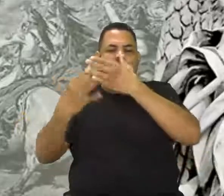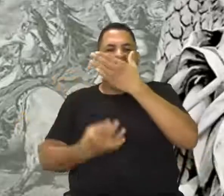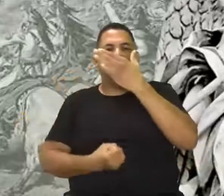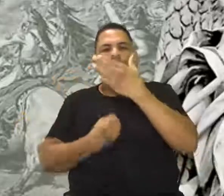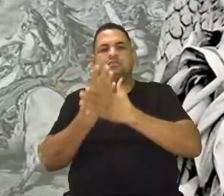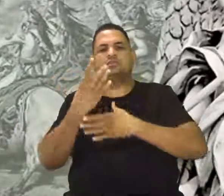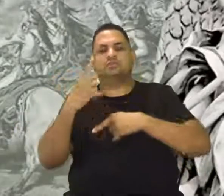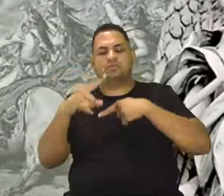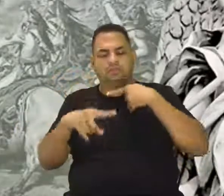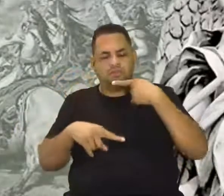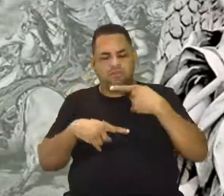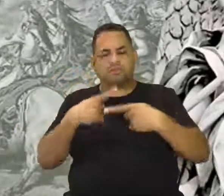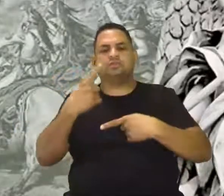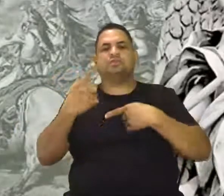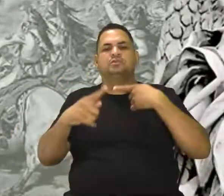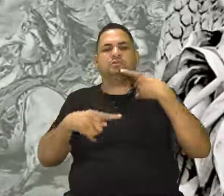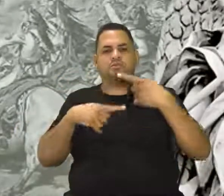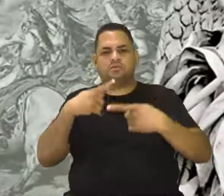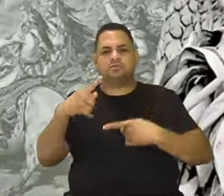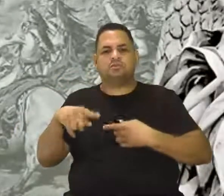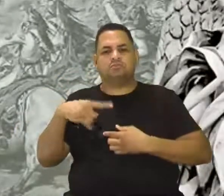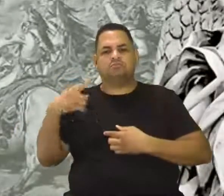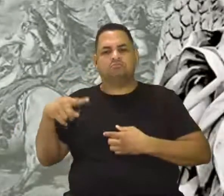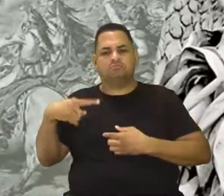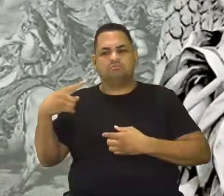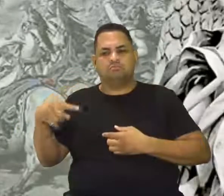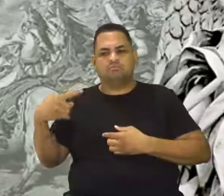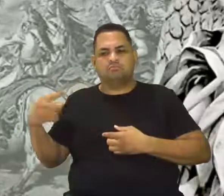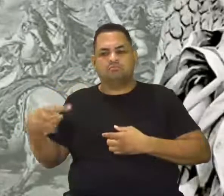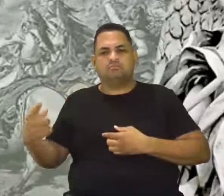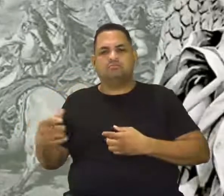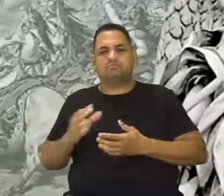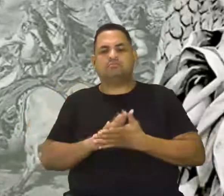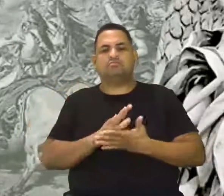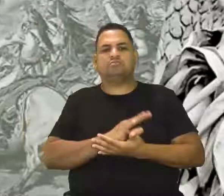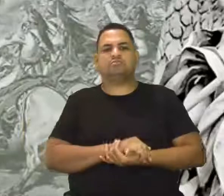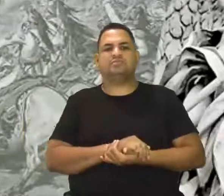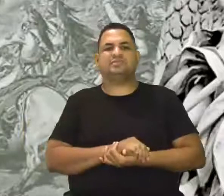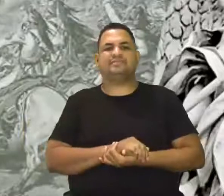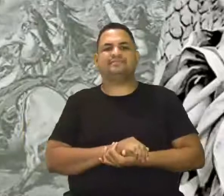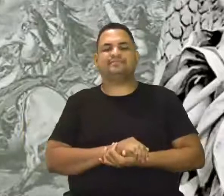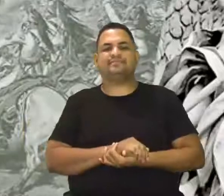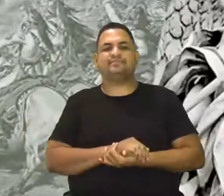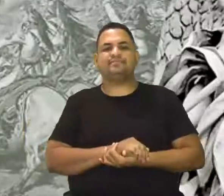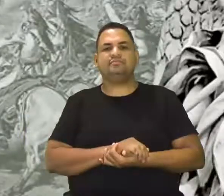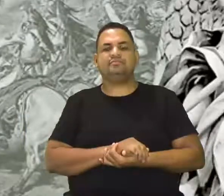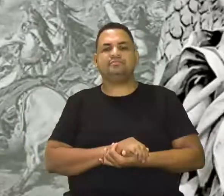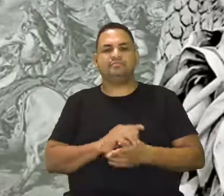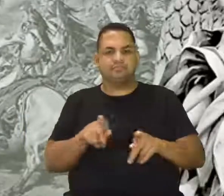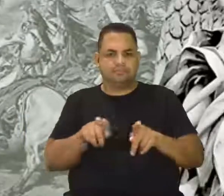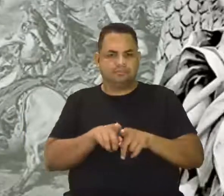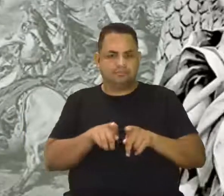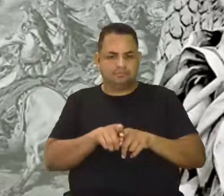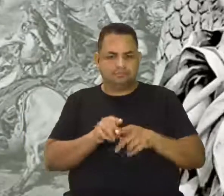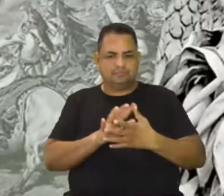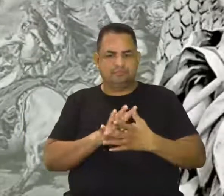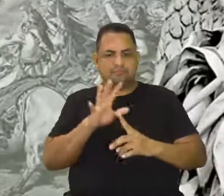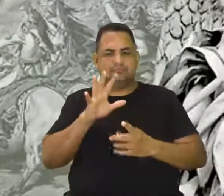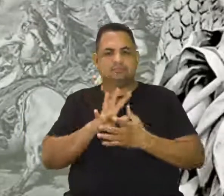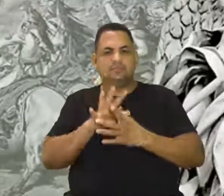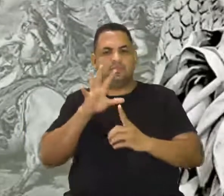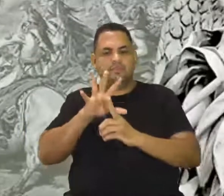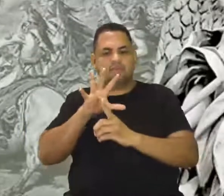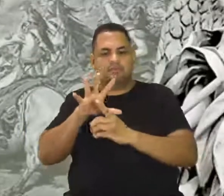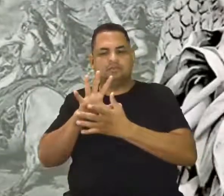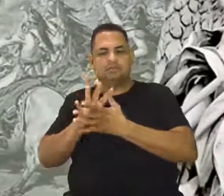Aí depois outra geração vai chegar. E assim por diante. Tá bom? Então isso também é um reflexo da